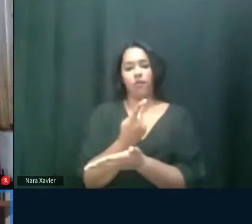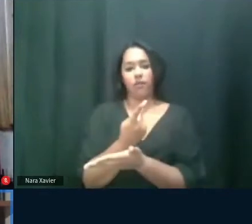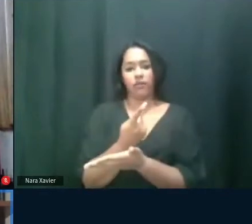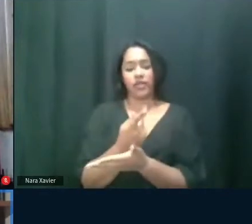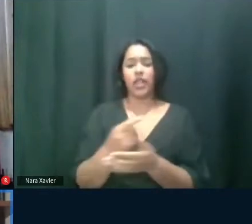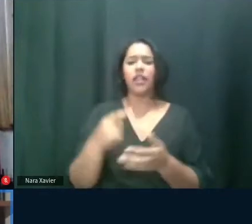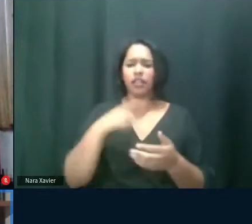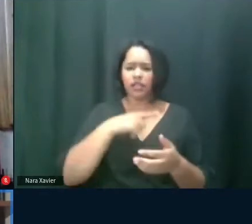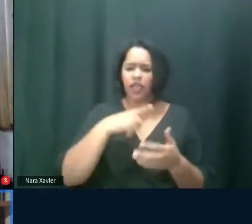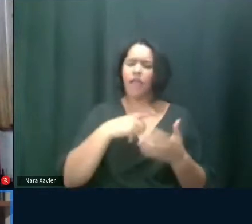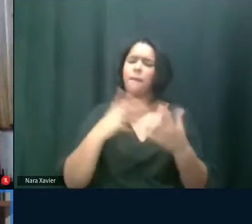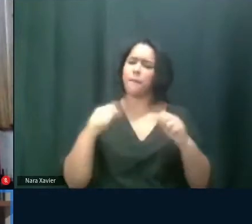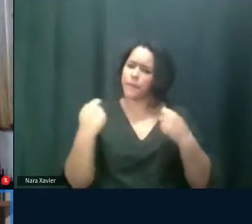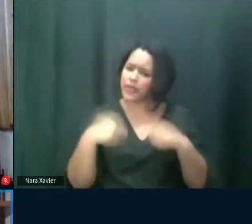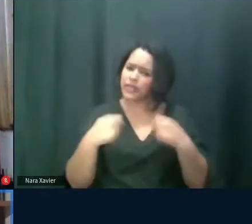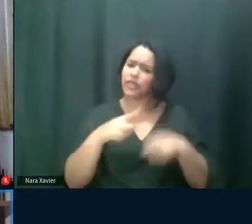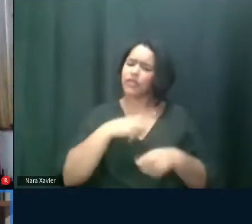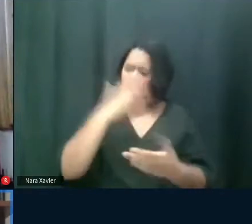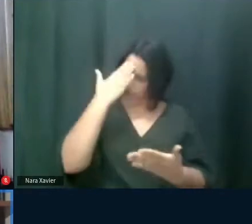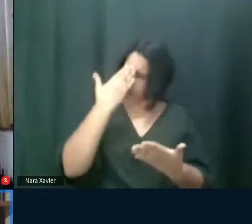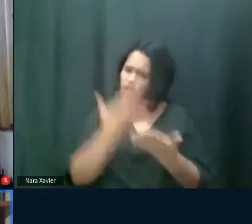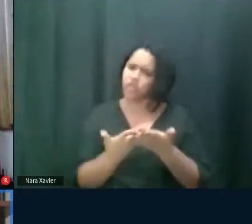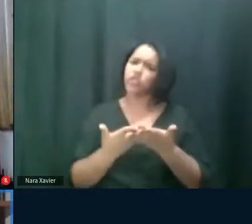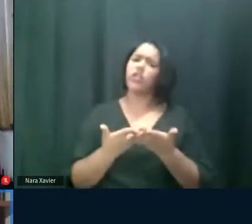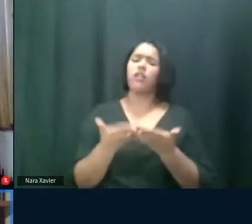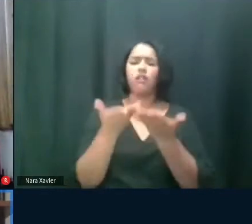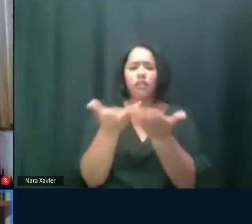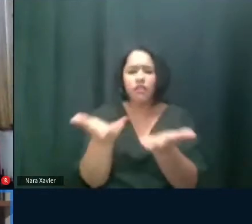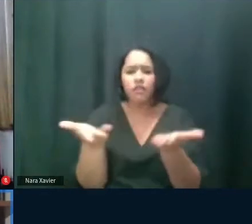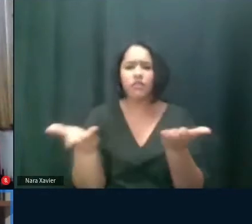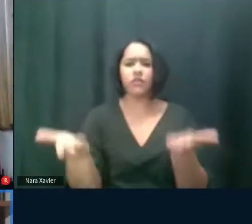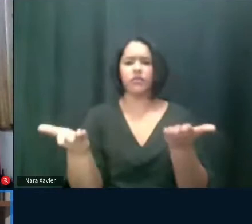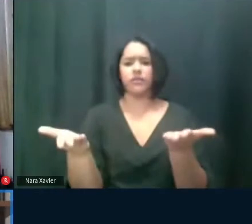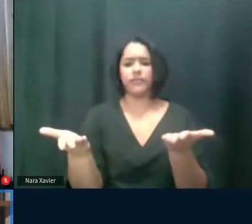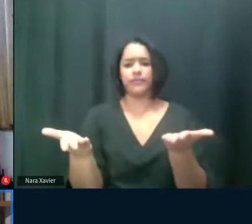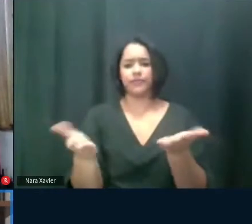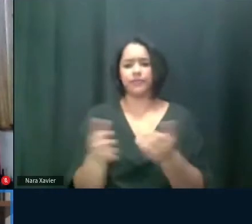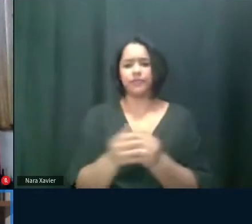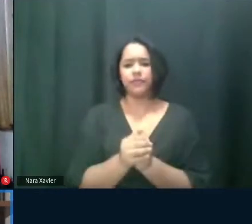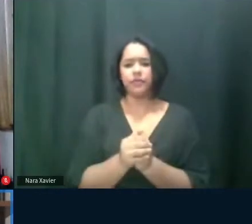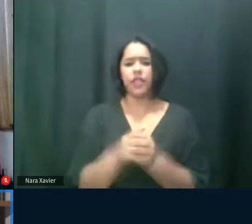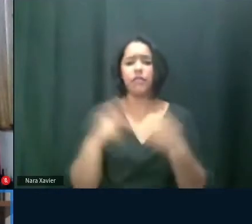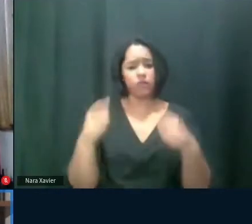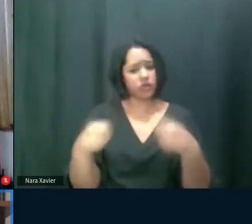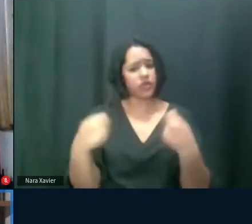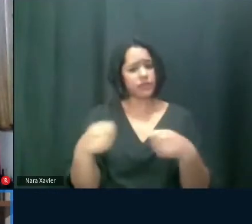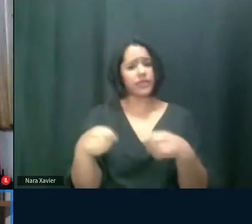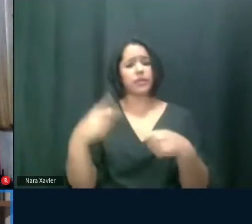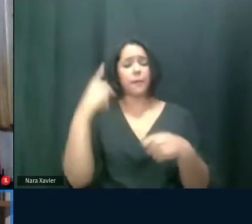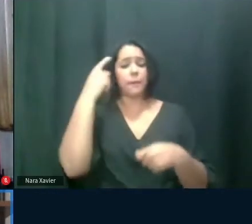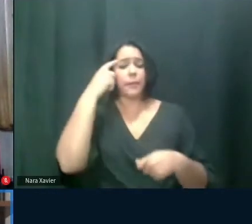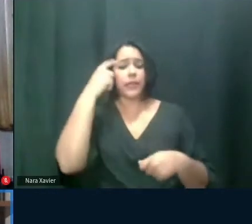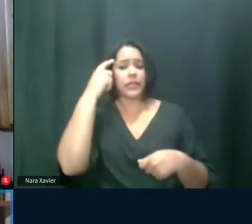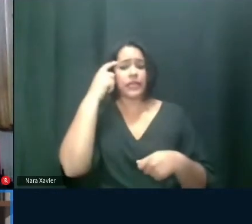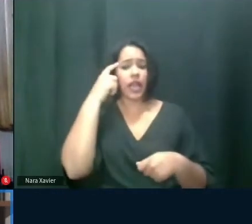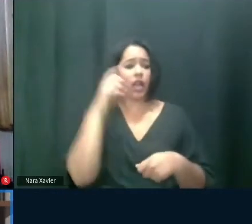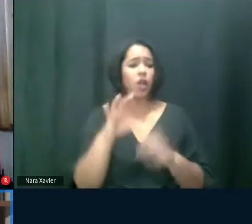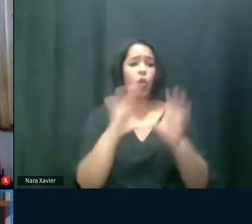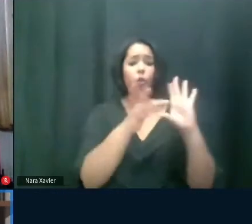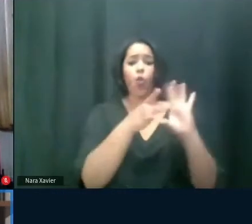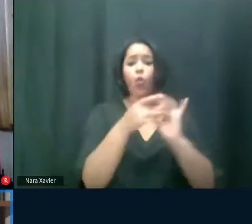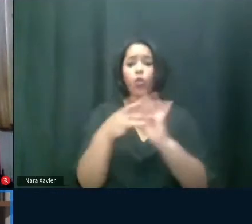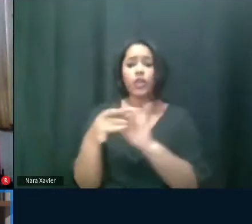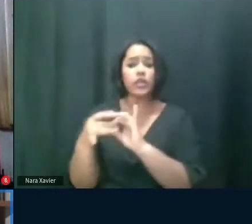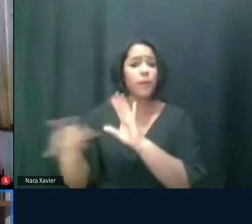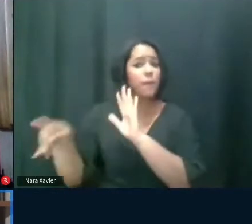vocês. Tenham, eu acho que é ineditismo, para pensar situações específicas. E não